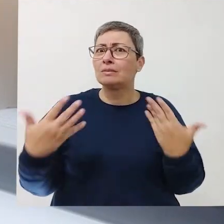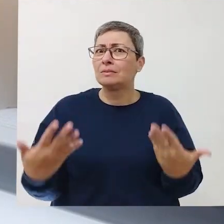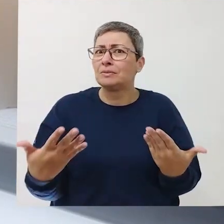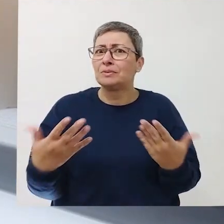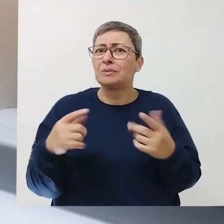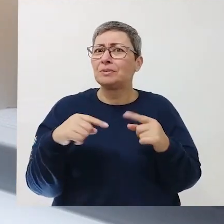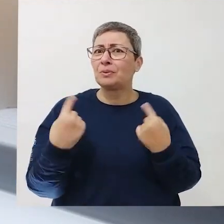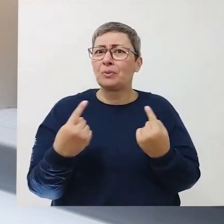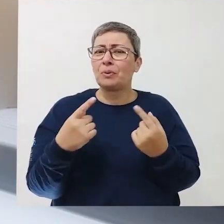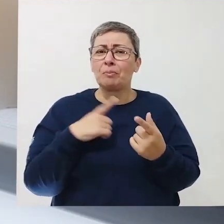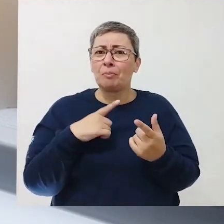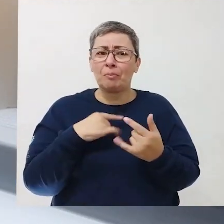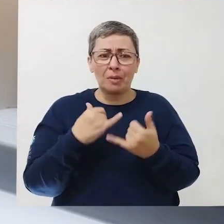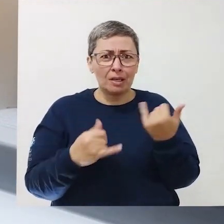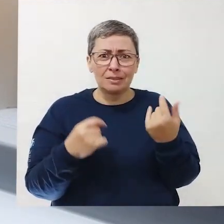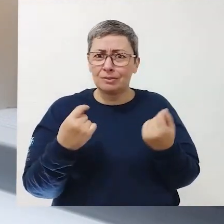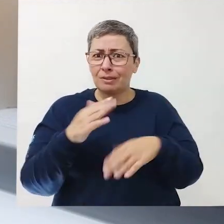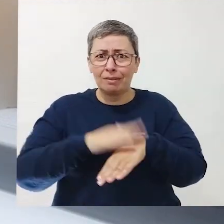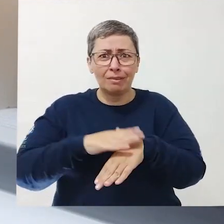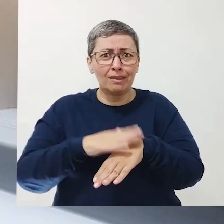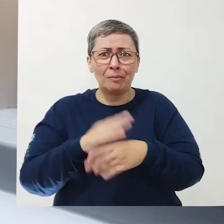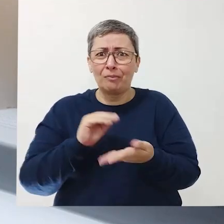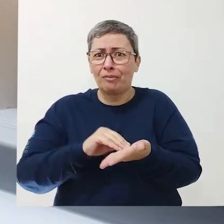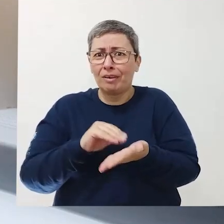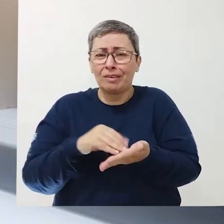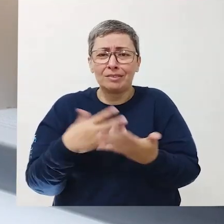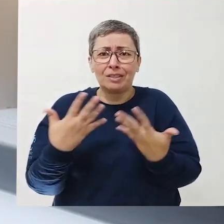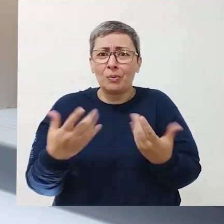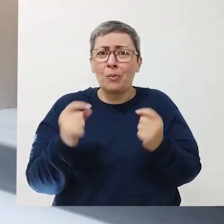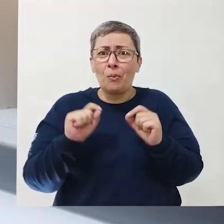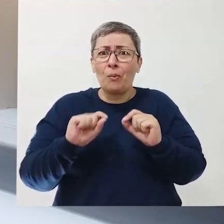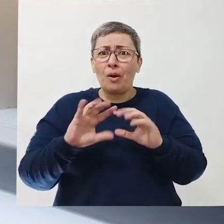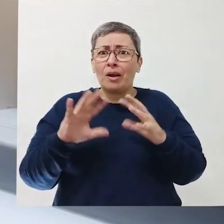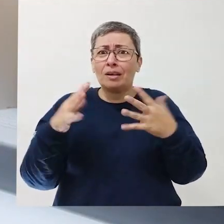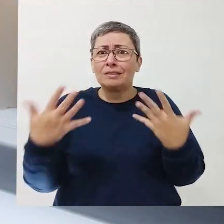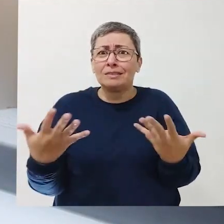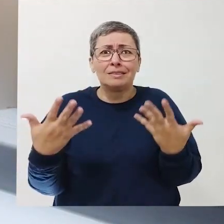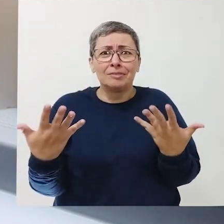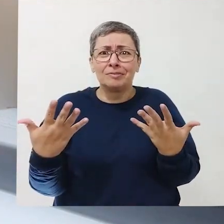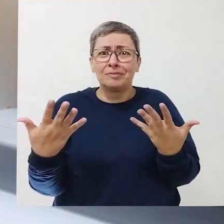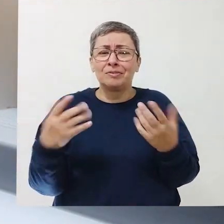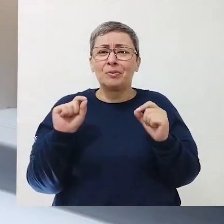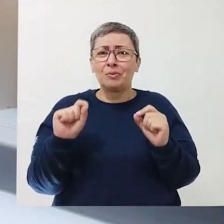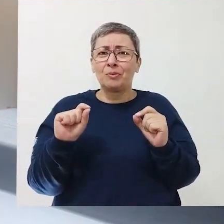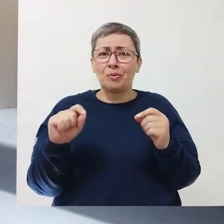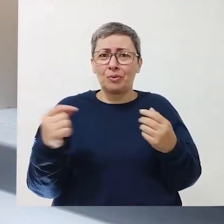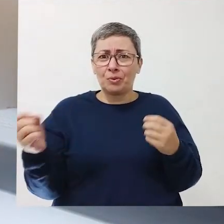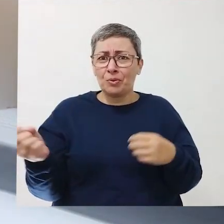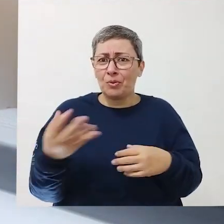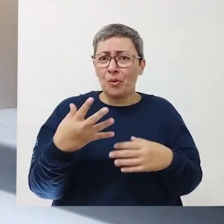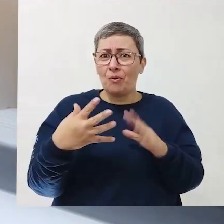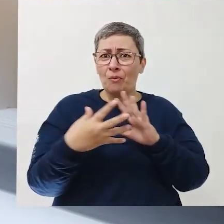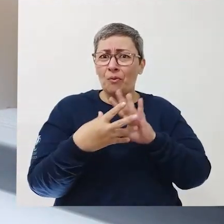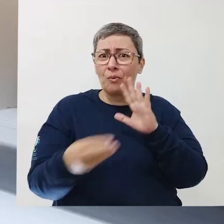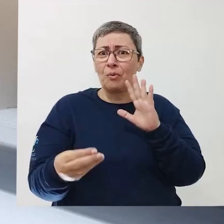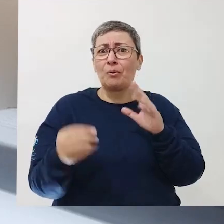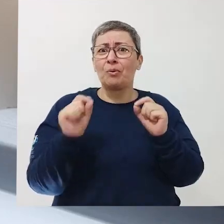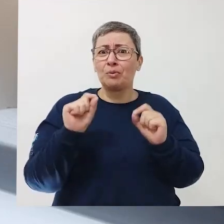sociais Cresceram significativamente Tornando o acesso uma necessidade constante